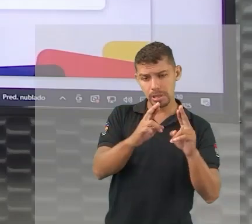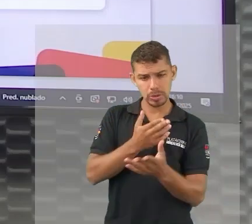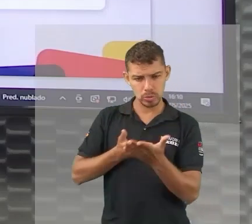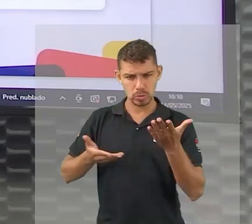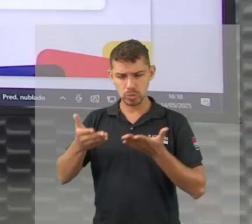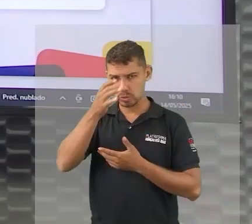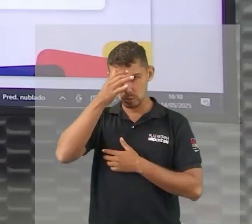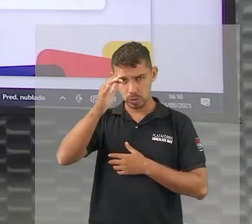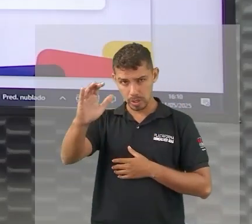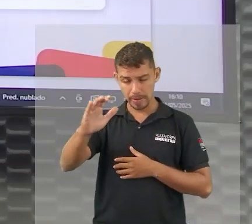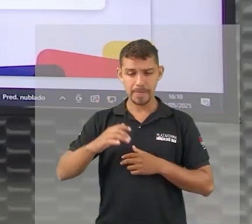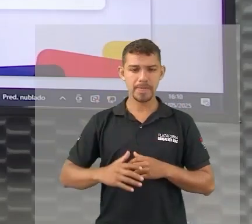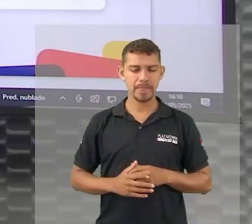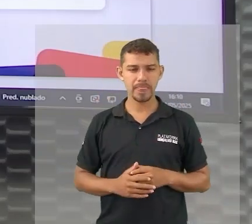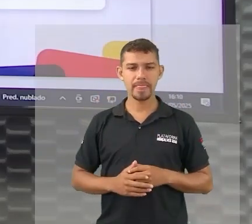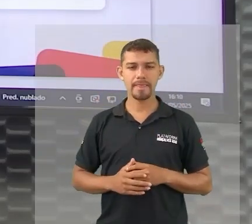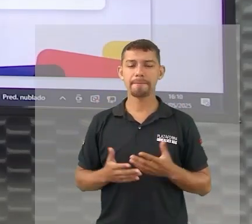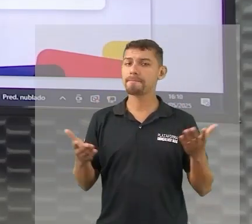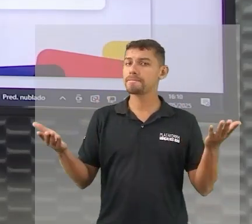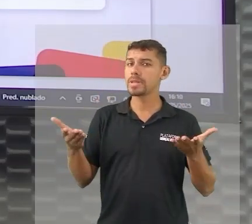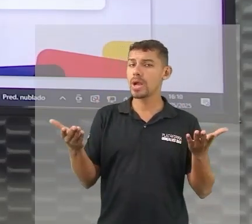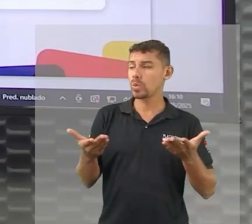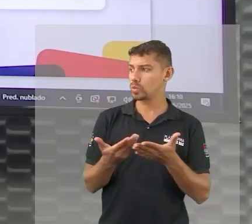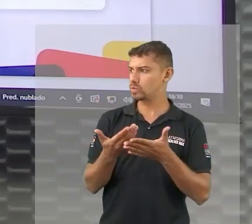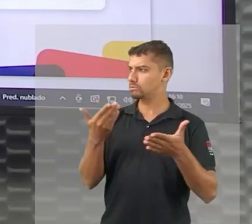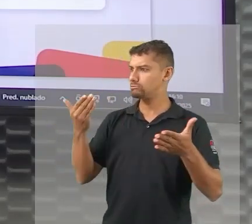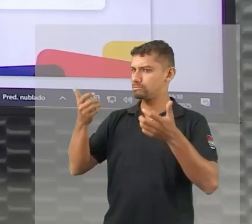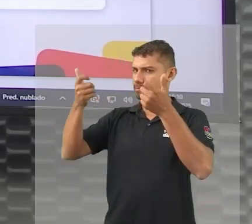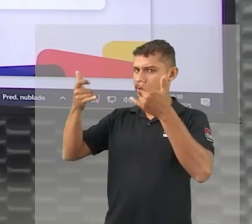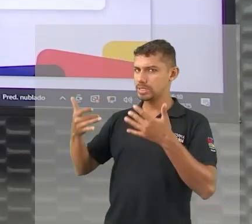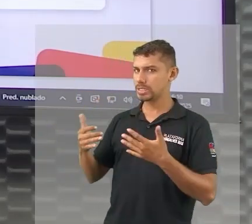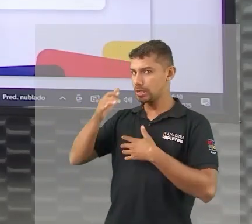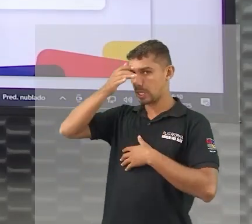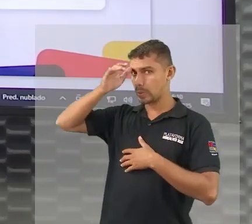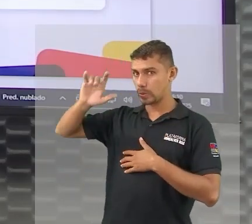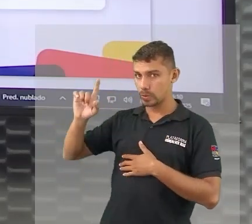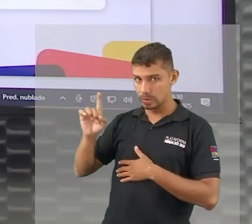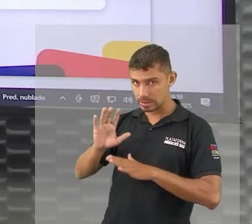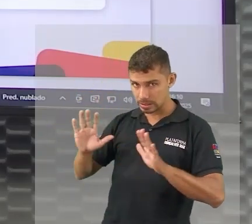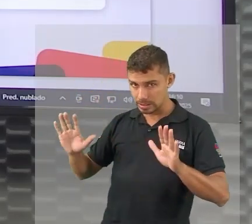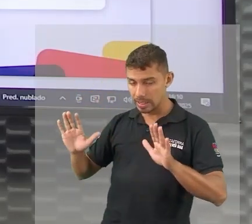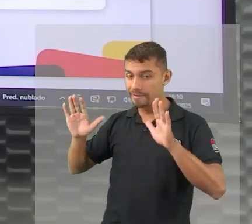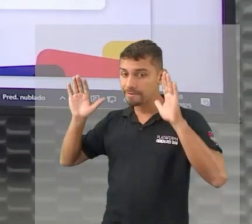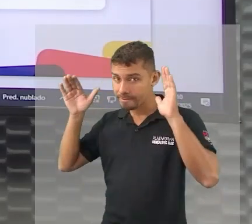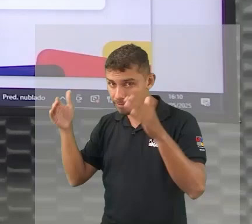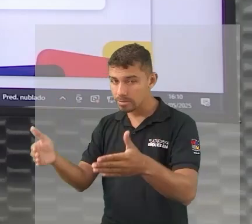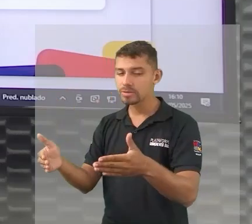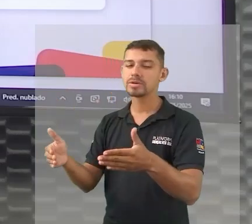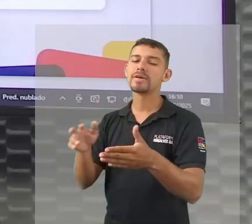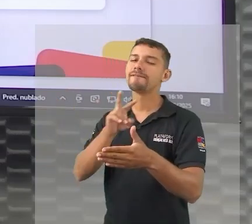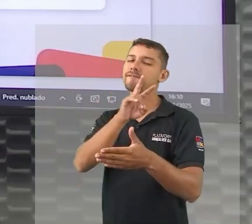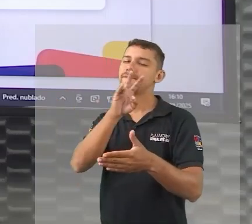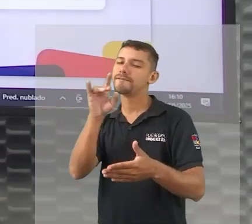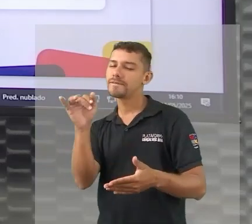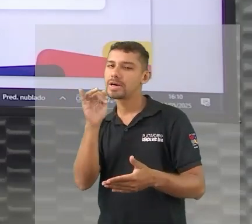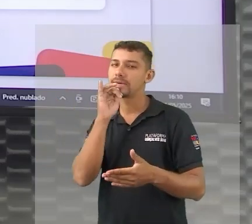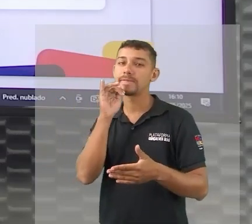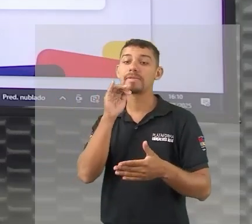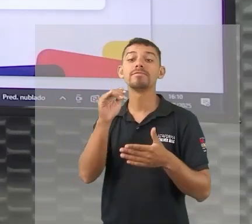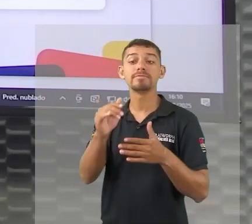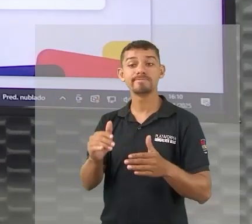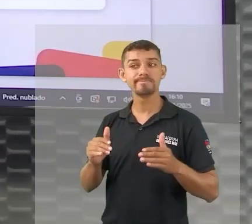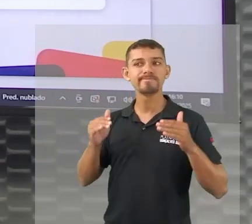aí agora, sem necessariamente sair dessa questão da cultura, a gente vai fazer um salto,